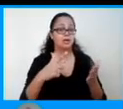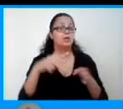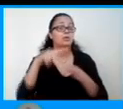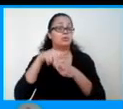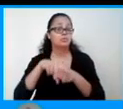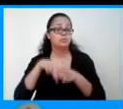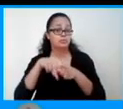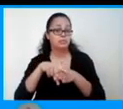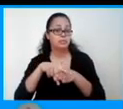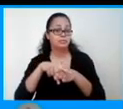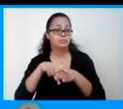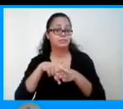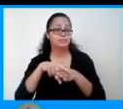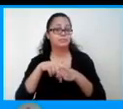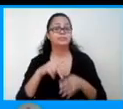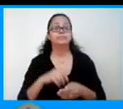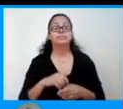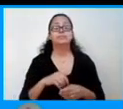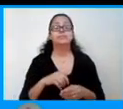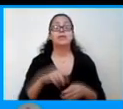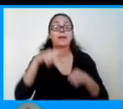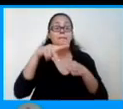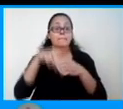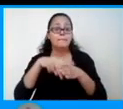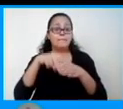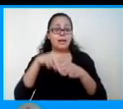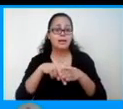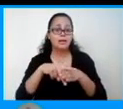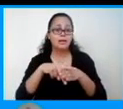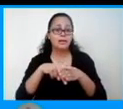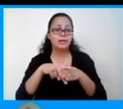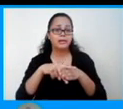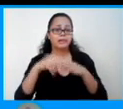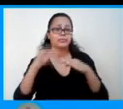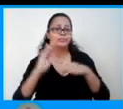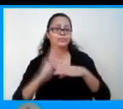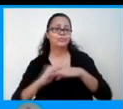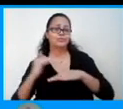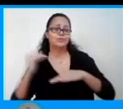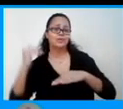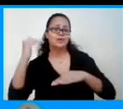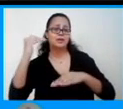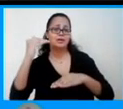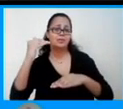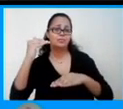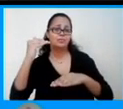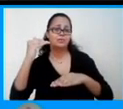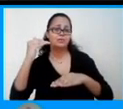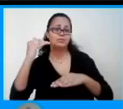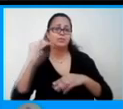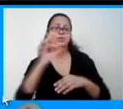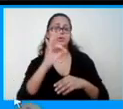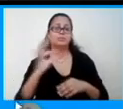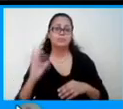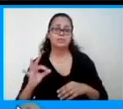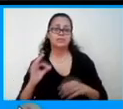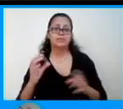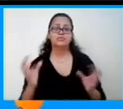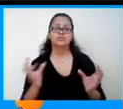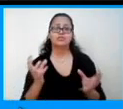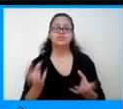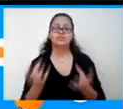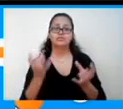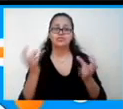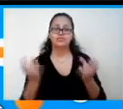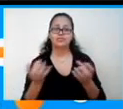aqui está a fonte de onde foi retirada. Barretos registrou o maior índice de queimadas do estado em agosto. O município de Barretos ocupa o primeiro lugar,